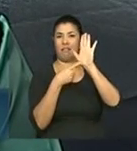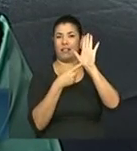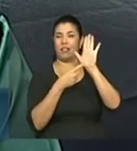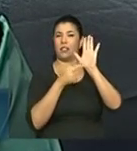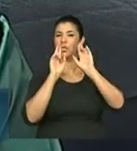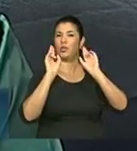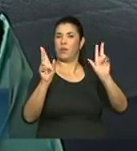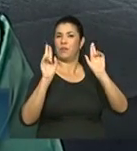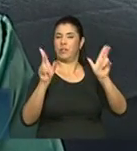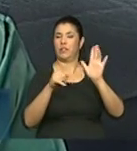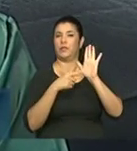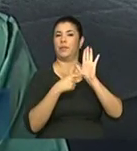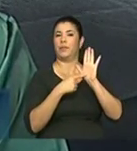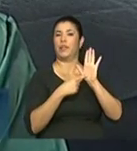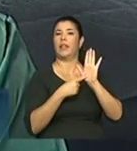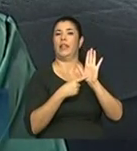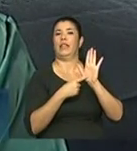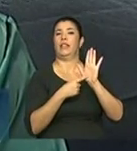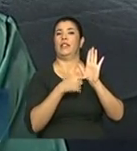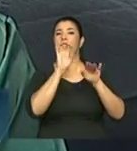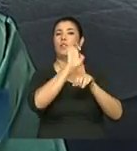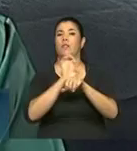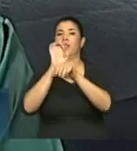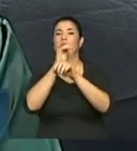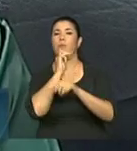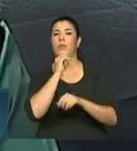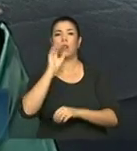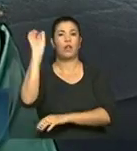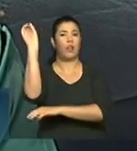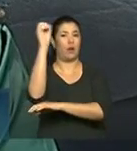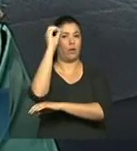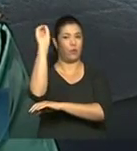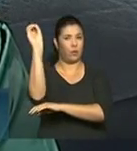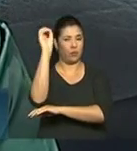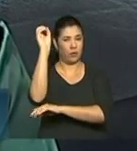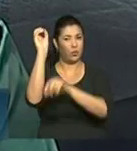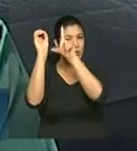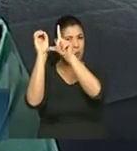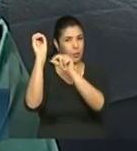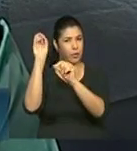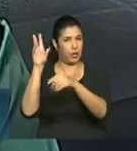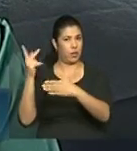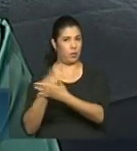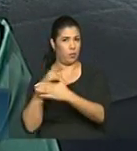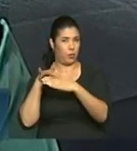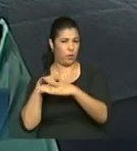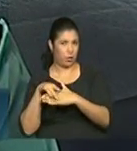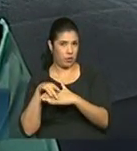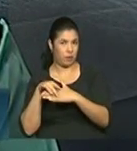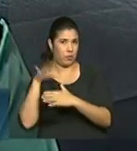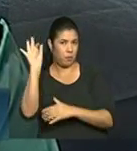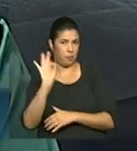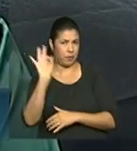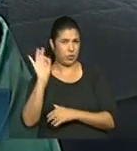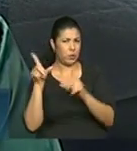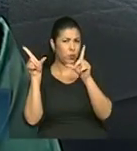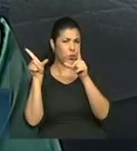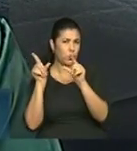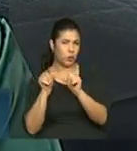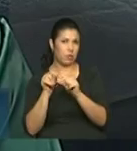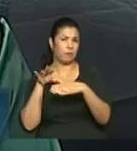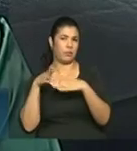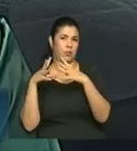estados. Nós temos, paradoxalmente, o Rio Grande do Sul, que tem, por exemplo, menos casos, tem o percentual menor de cura.